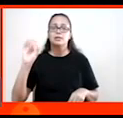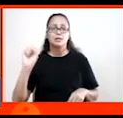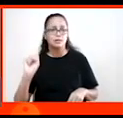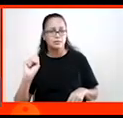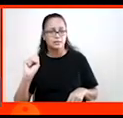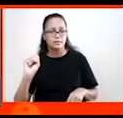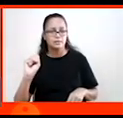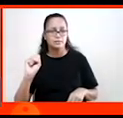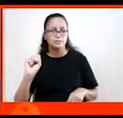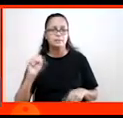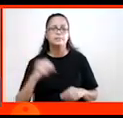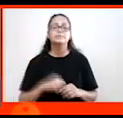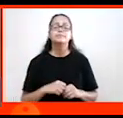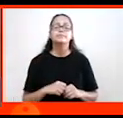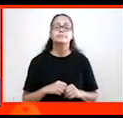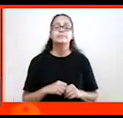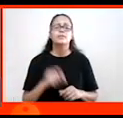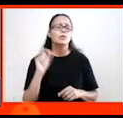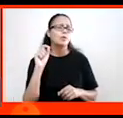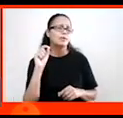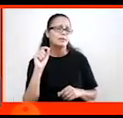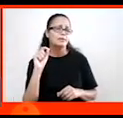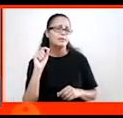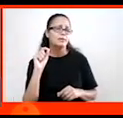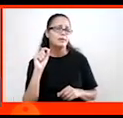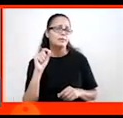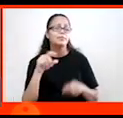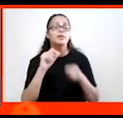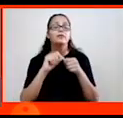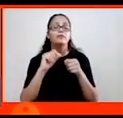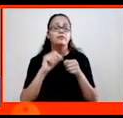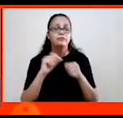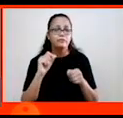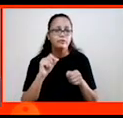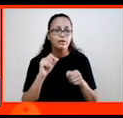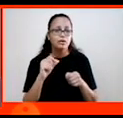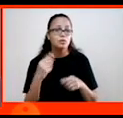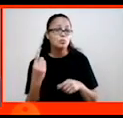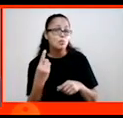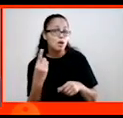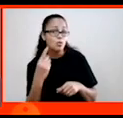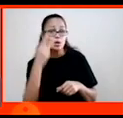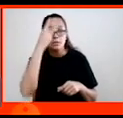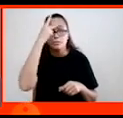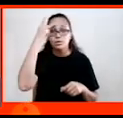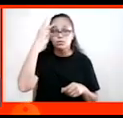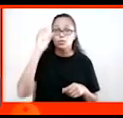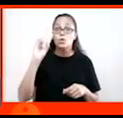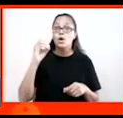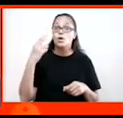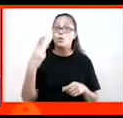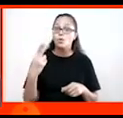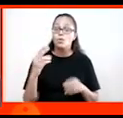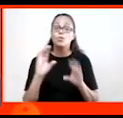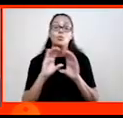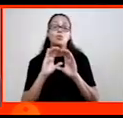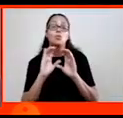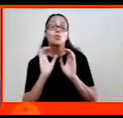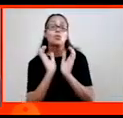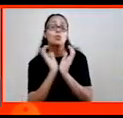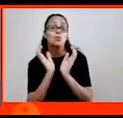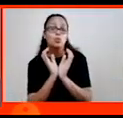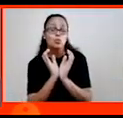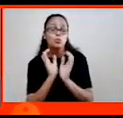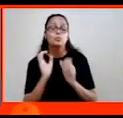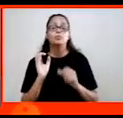que são feitos nas indústrias, os produtos artesanais eles são feitos por uma única pessoa ou por um pequeno grupo. E essa